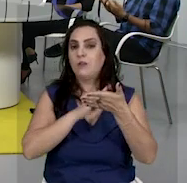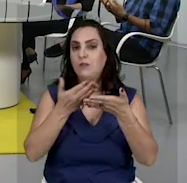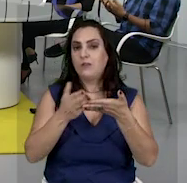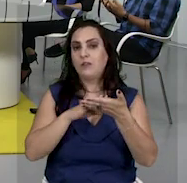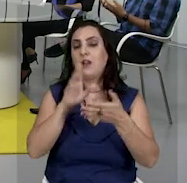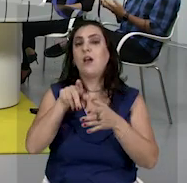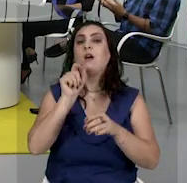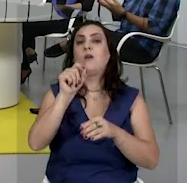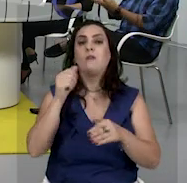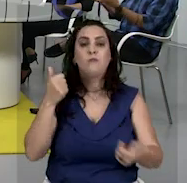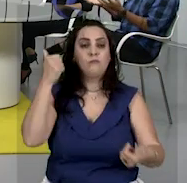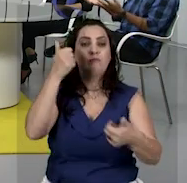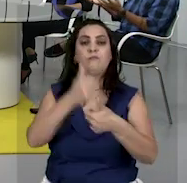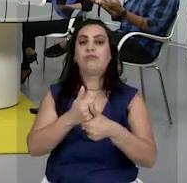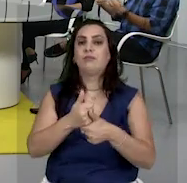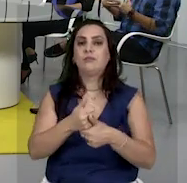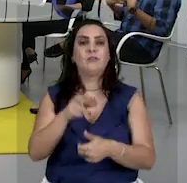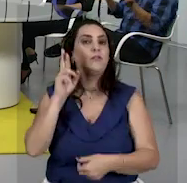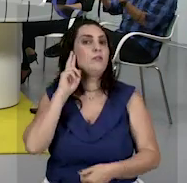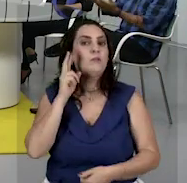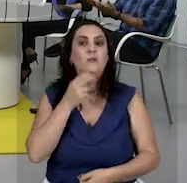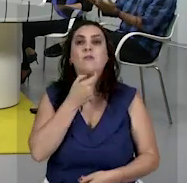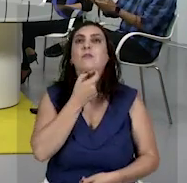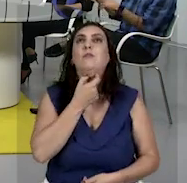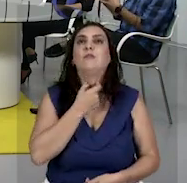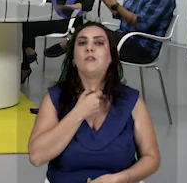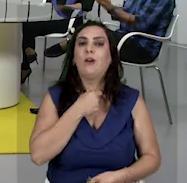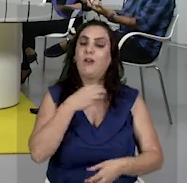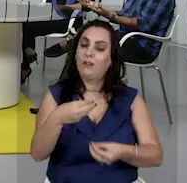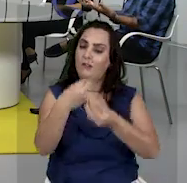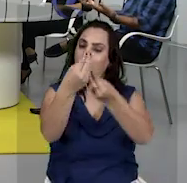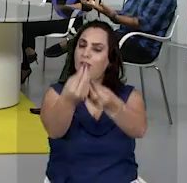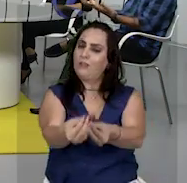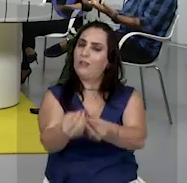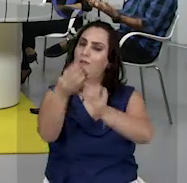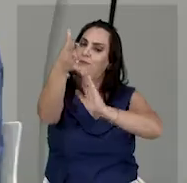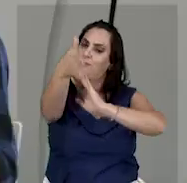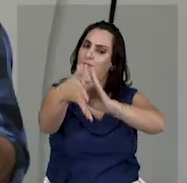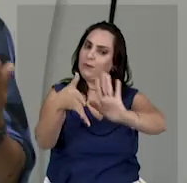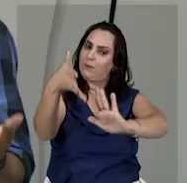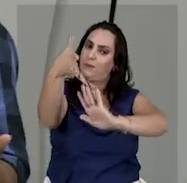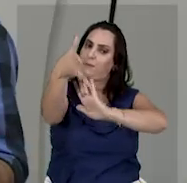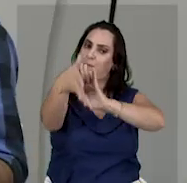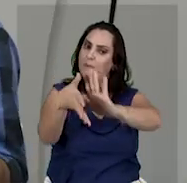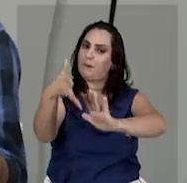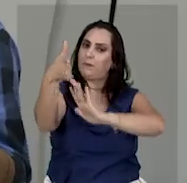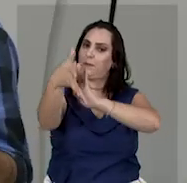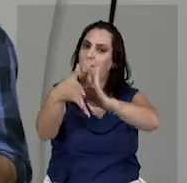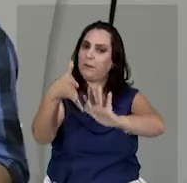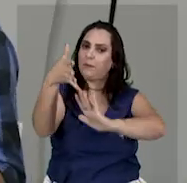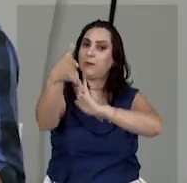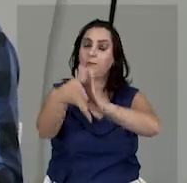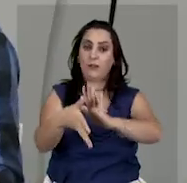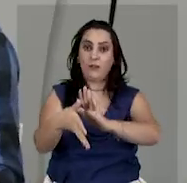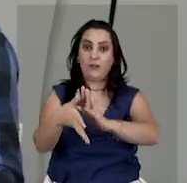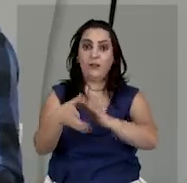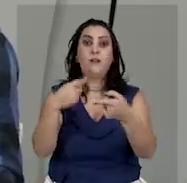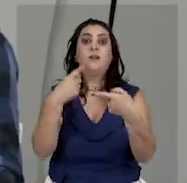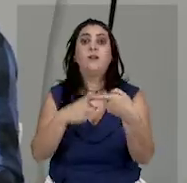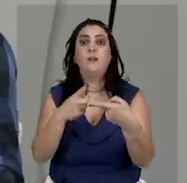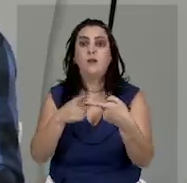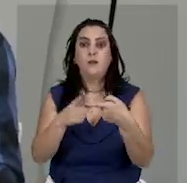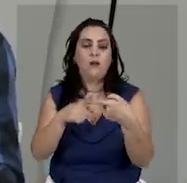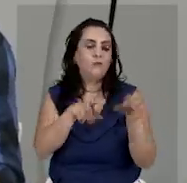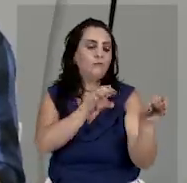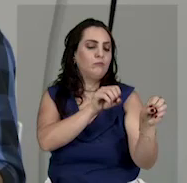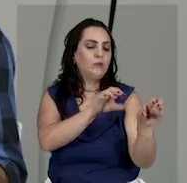ela em todas as áreas, sendo a voz do surdo, sendo a voz do professor, sendo a voz do colega, porque processo de